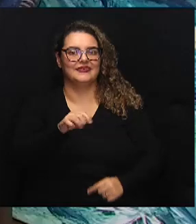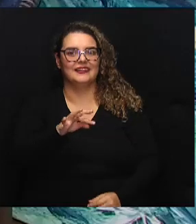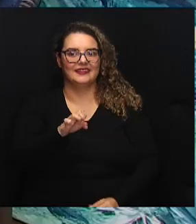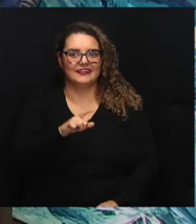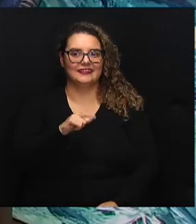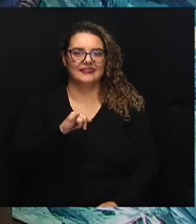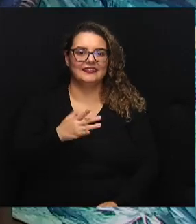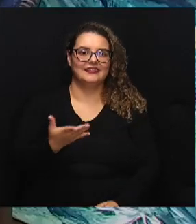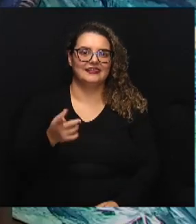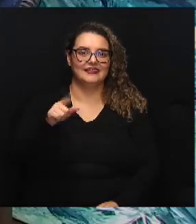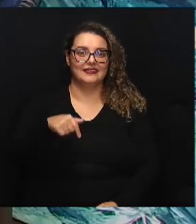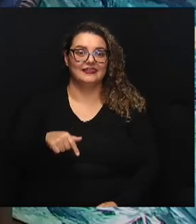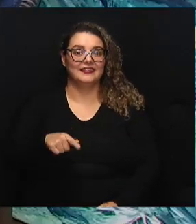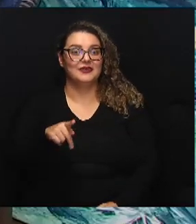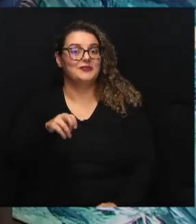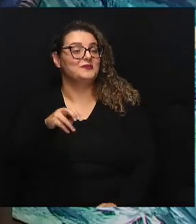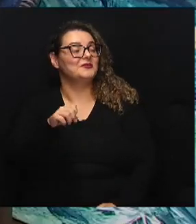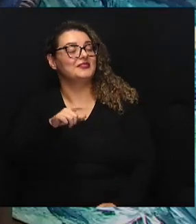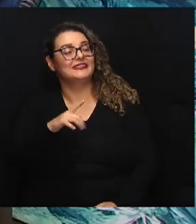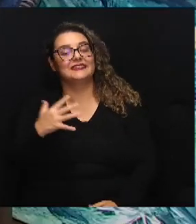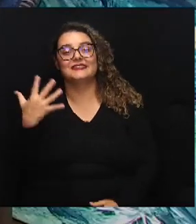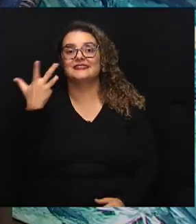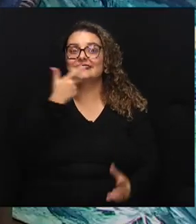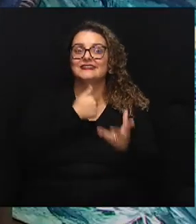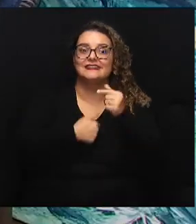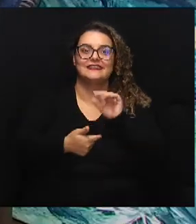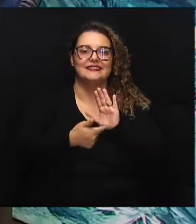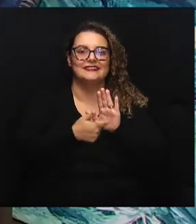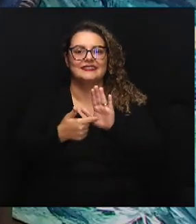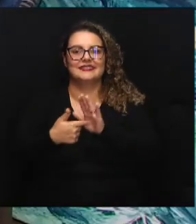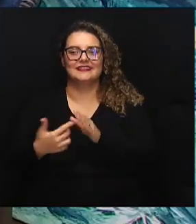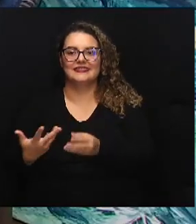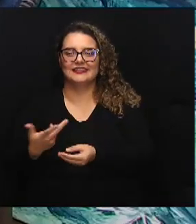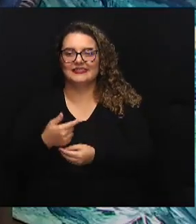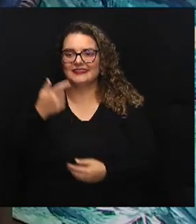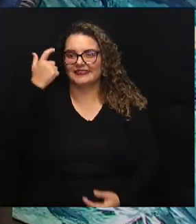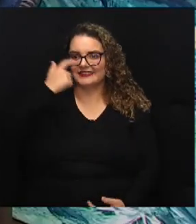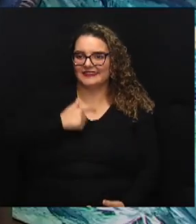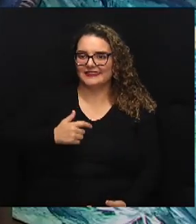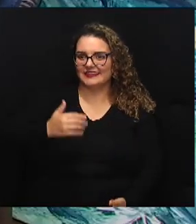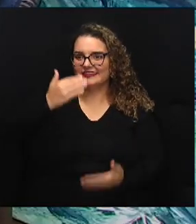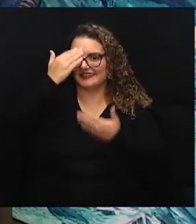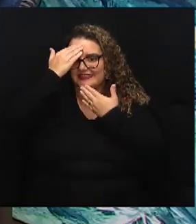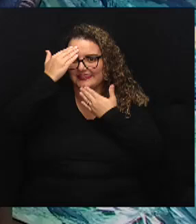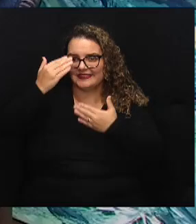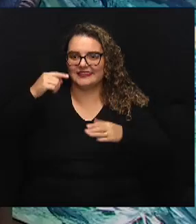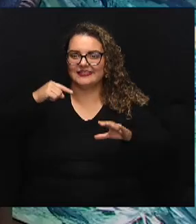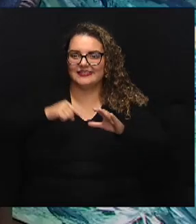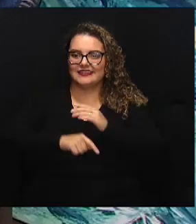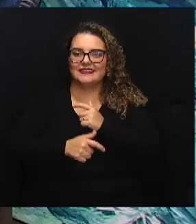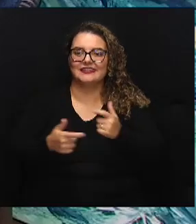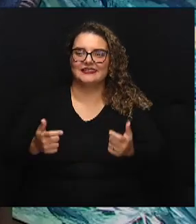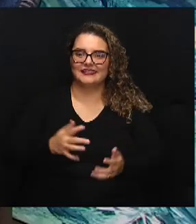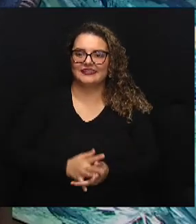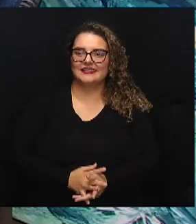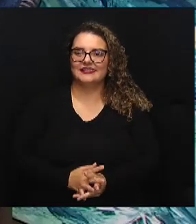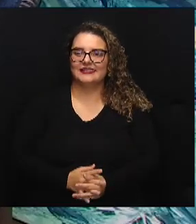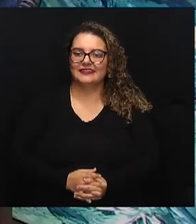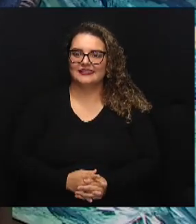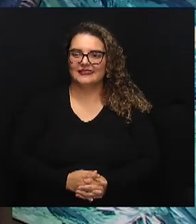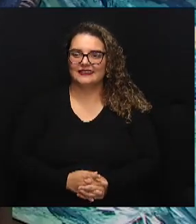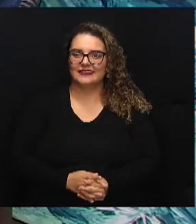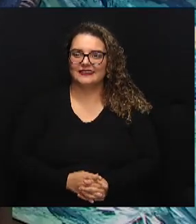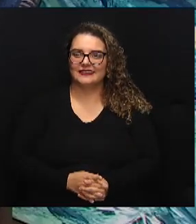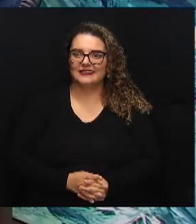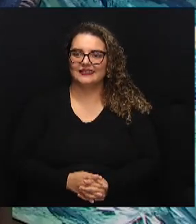um verdadeiro portal de belezas e de manifestação artística. Eu agradeço muito, muitíssimo mesmo,